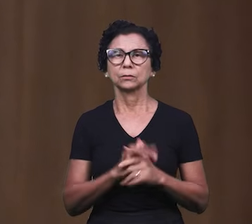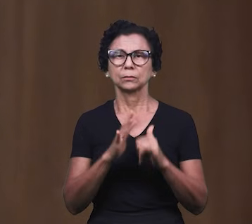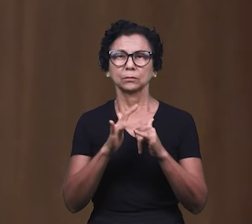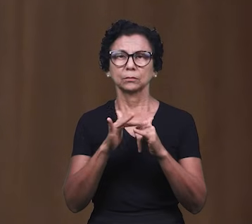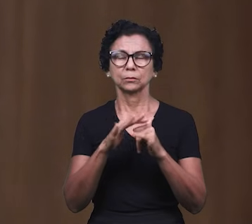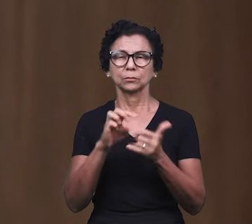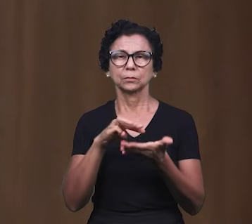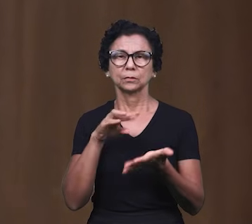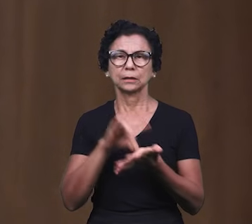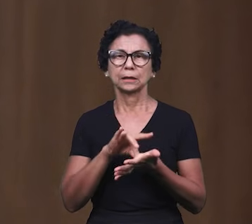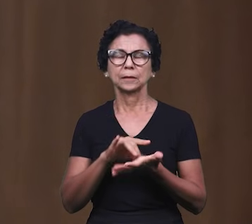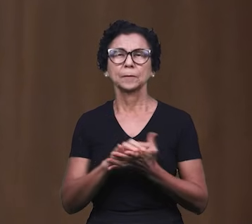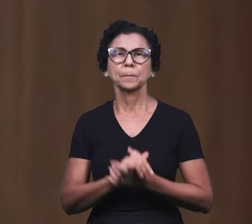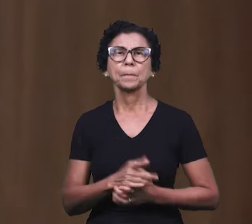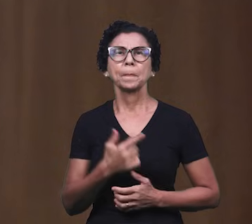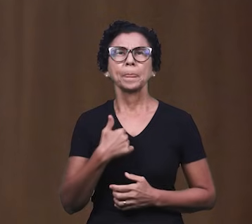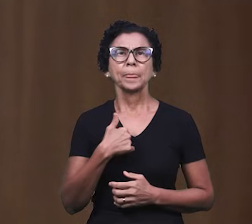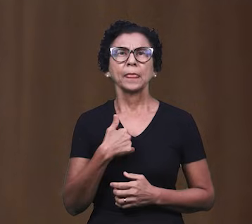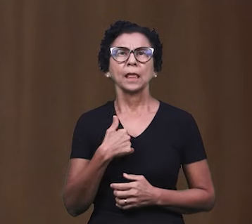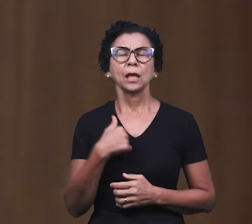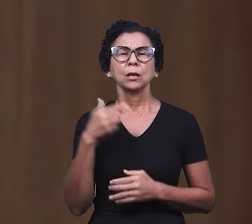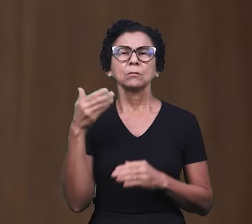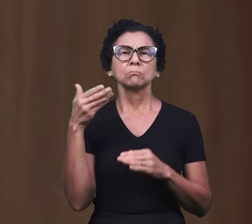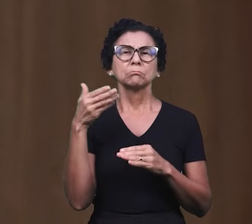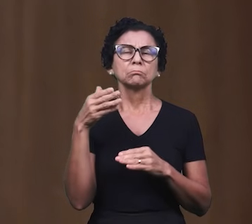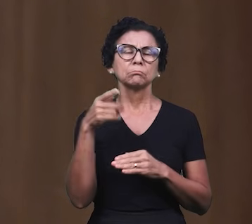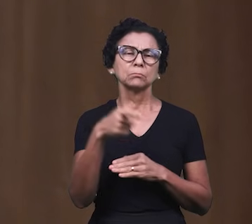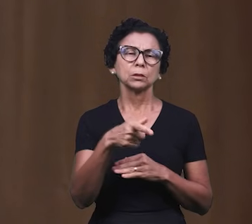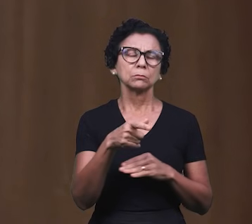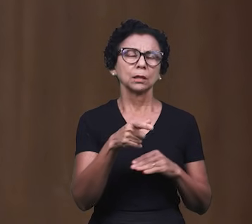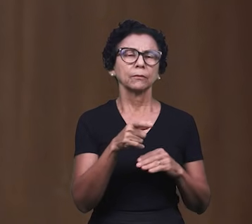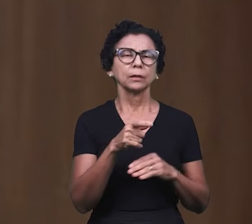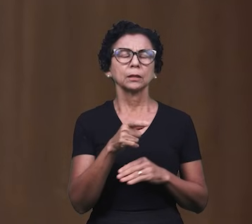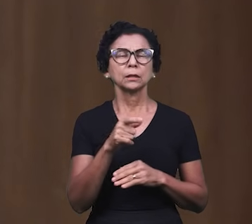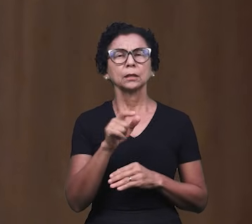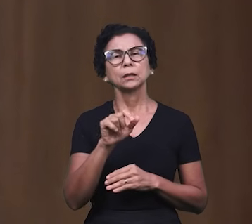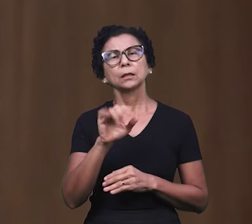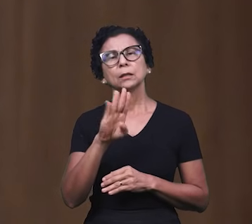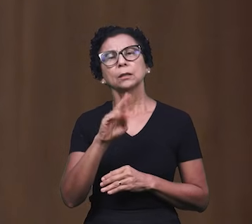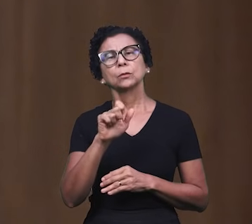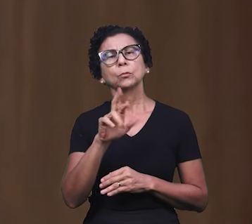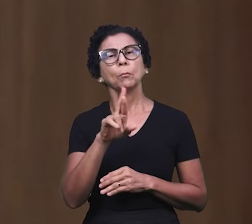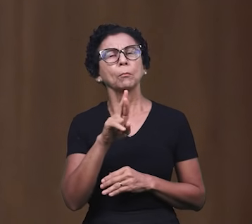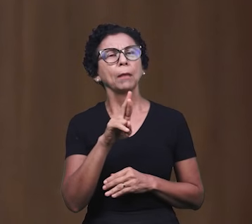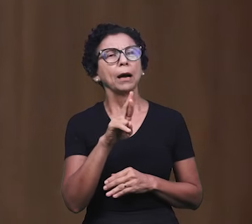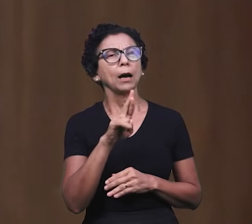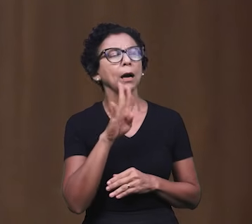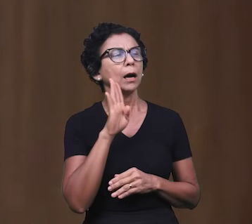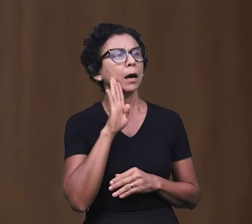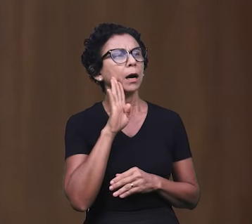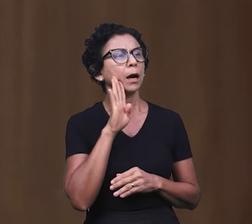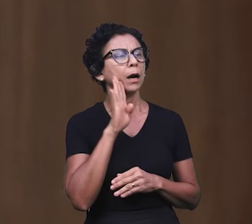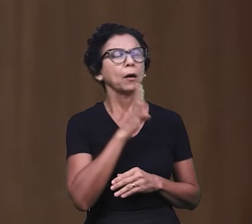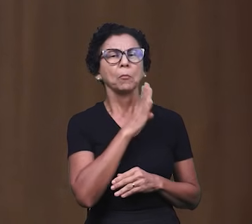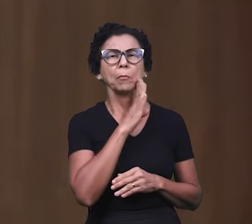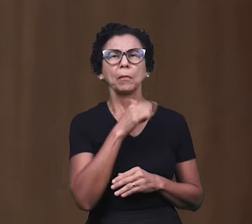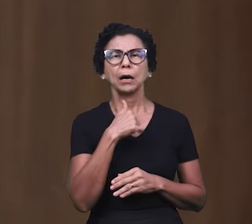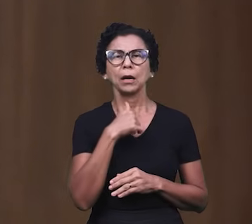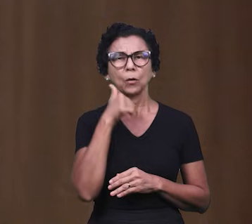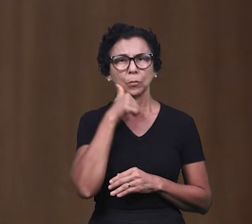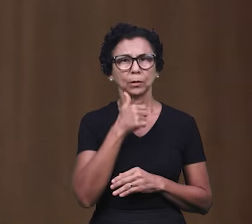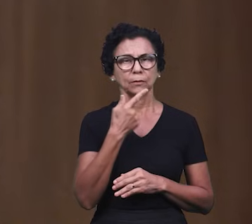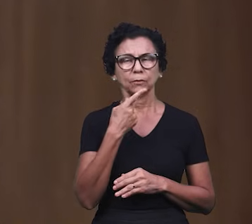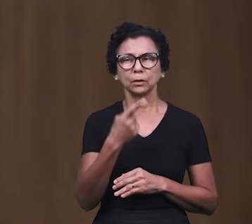igreja aqui no YouTube. Eu estava em um bar, um senhor muito simpático entrou, me entregou o convite, analisei minha condição de estar num